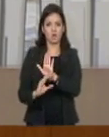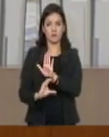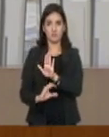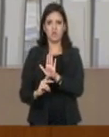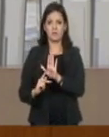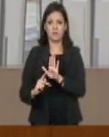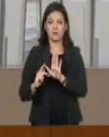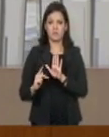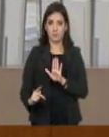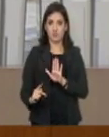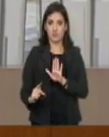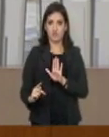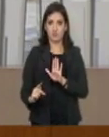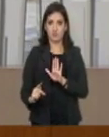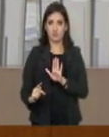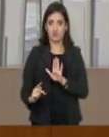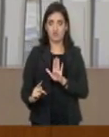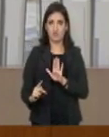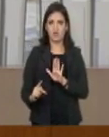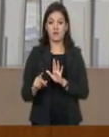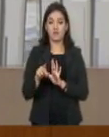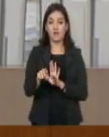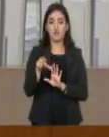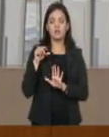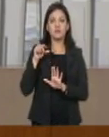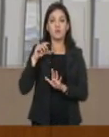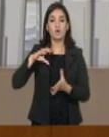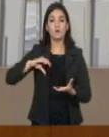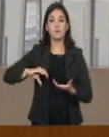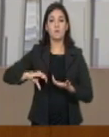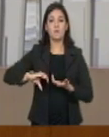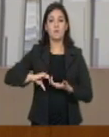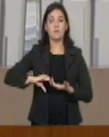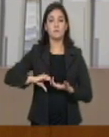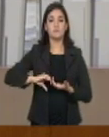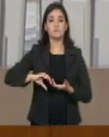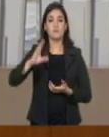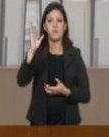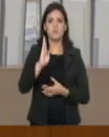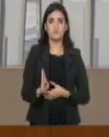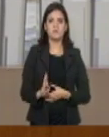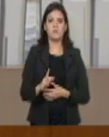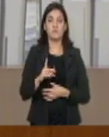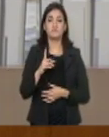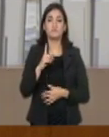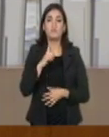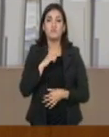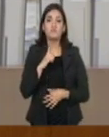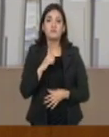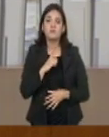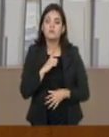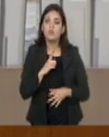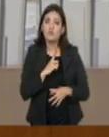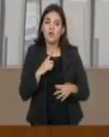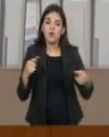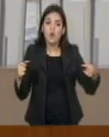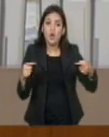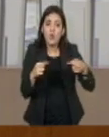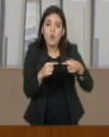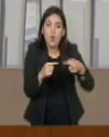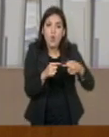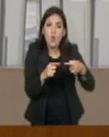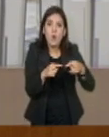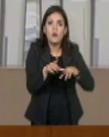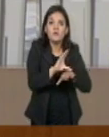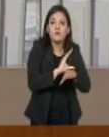a opção do parlamento brasileiro, encontra impedimento na carta política.